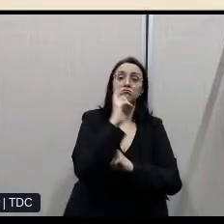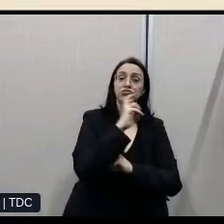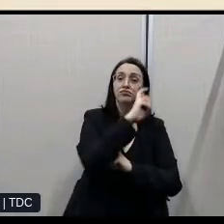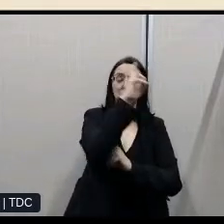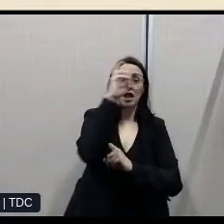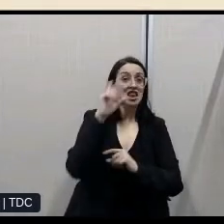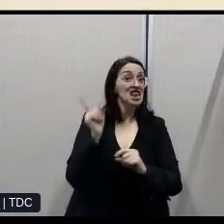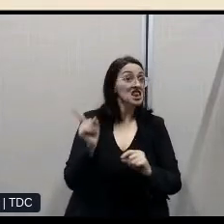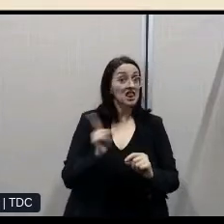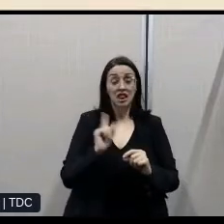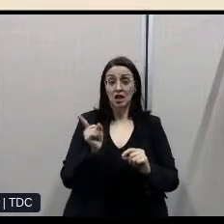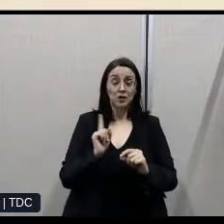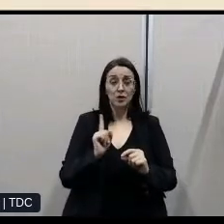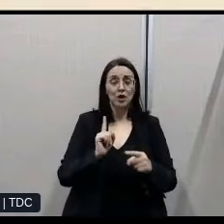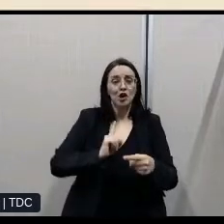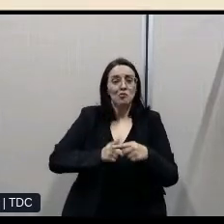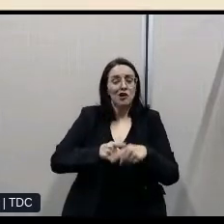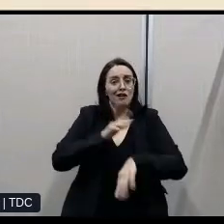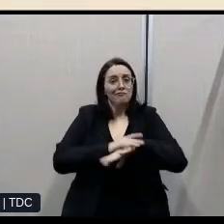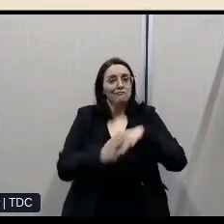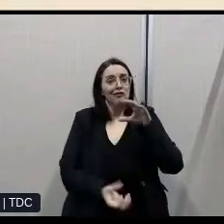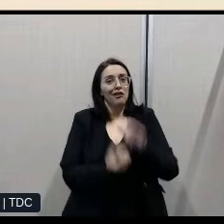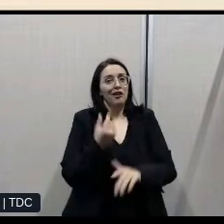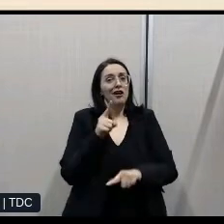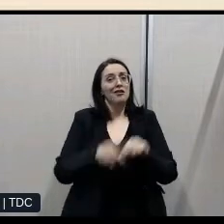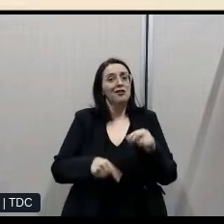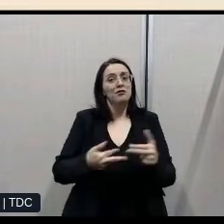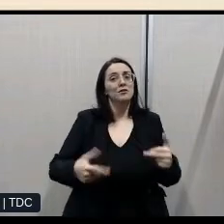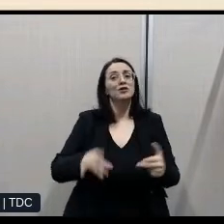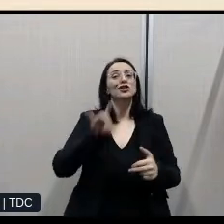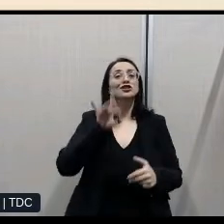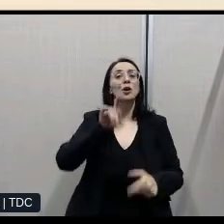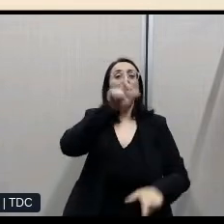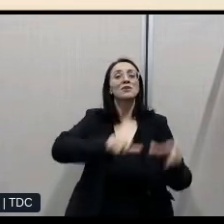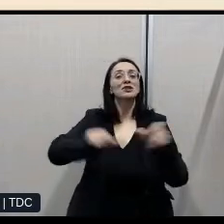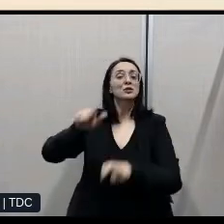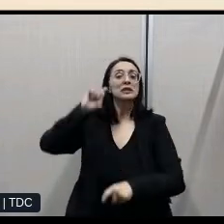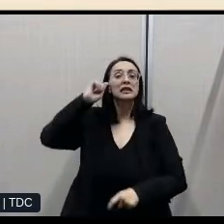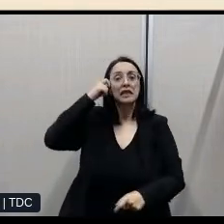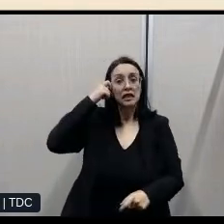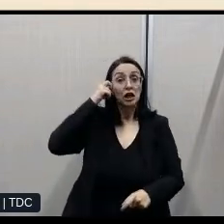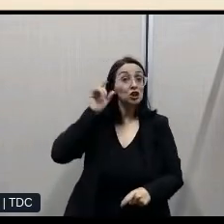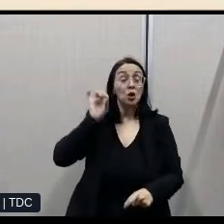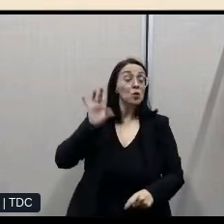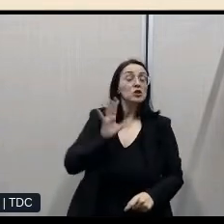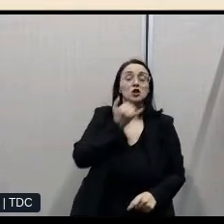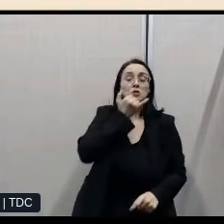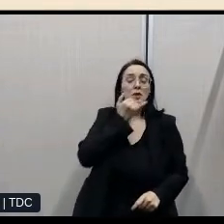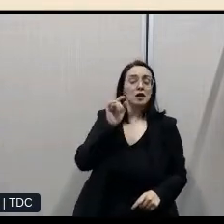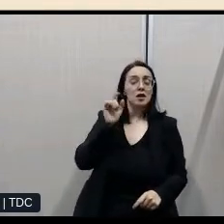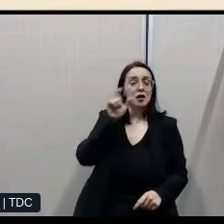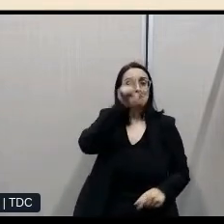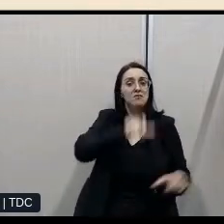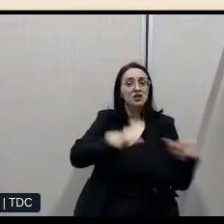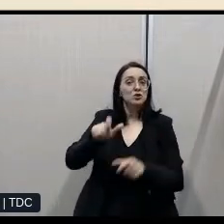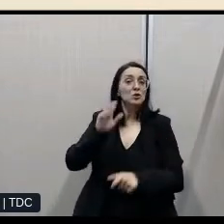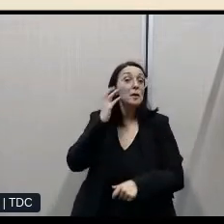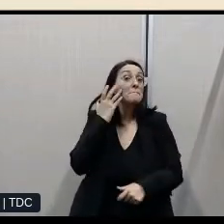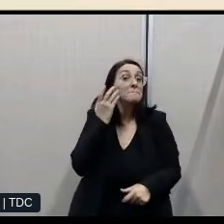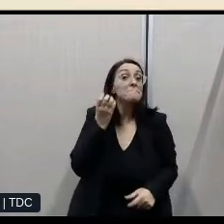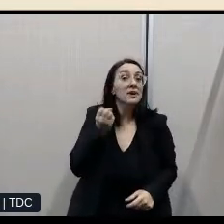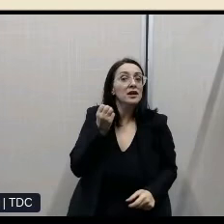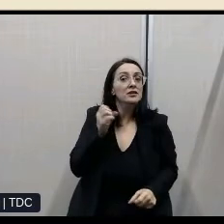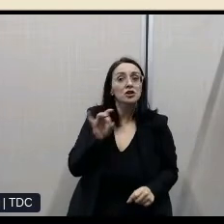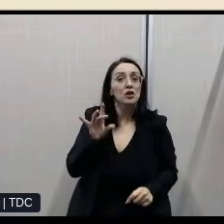usada para fazer a criação desses equipamentos só tinha pessoas negras, só tinha pessoas brancas, desculpa, e não tinha